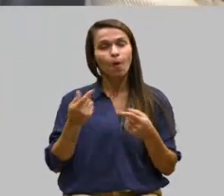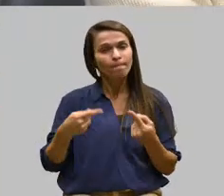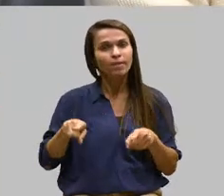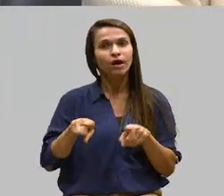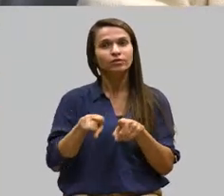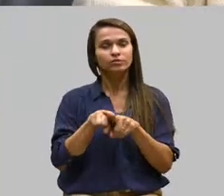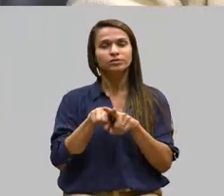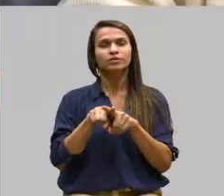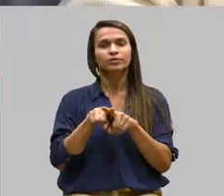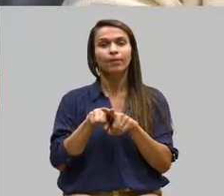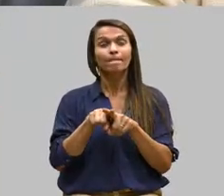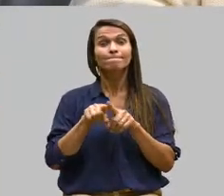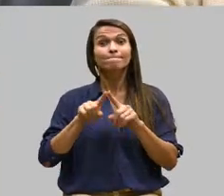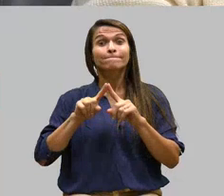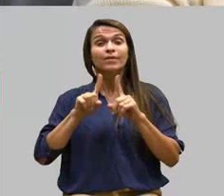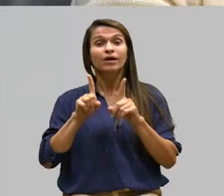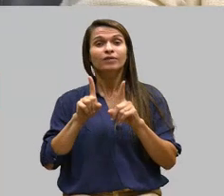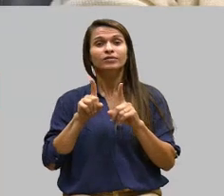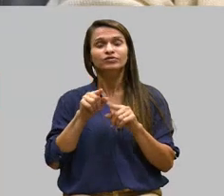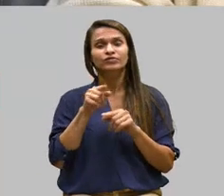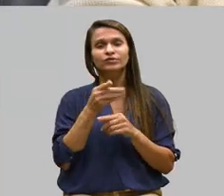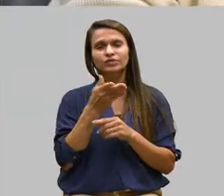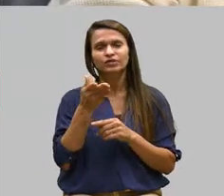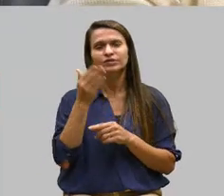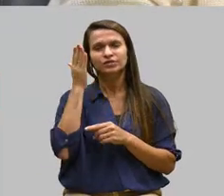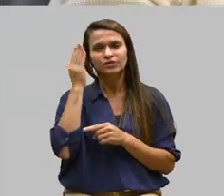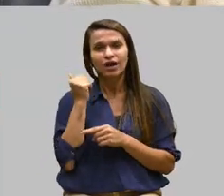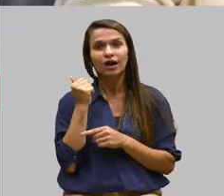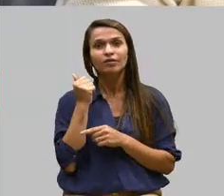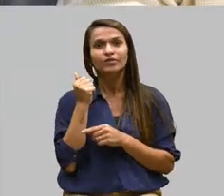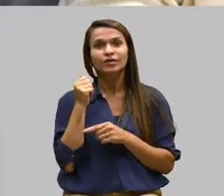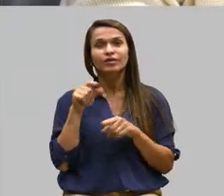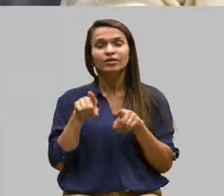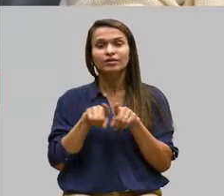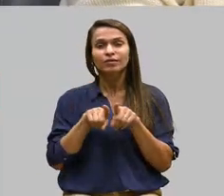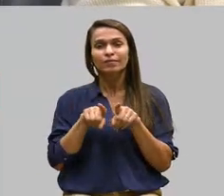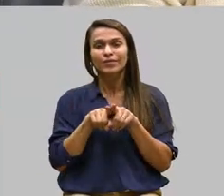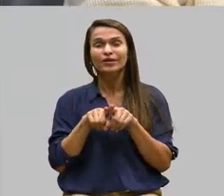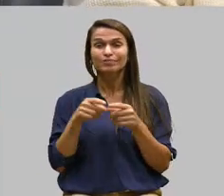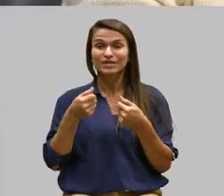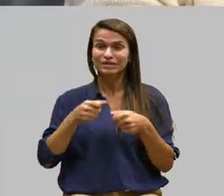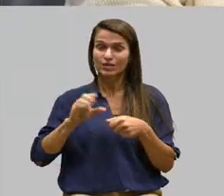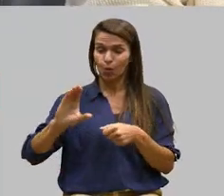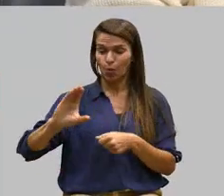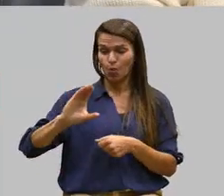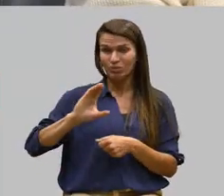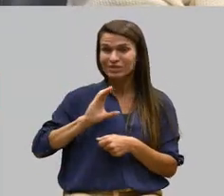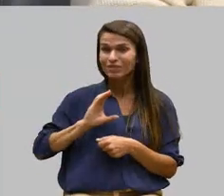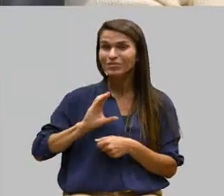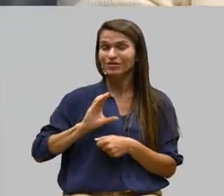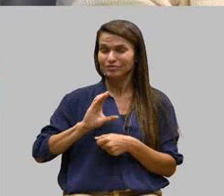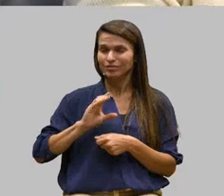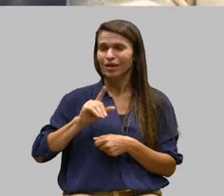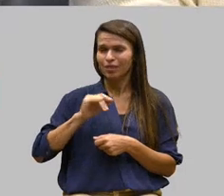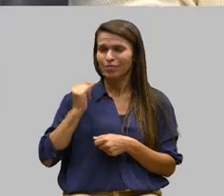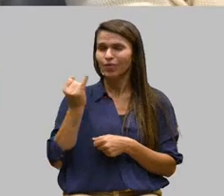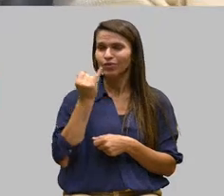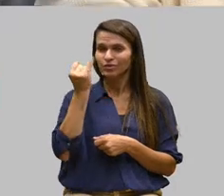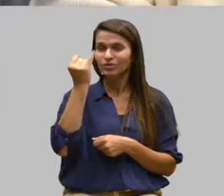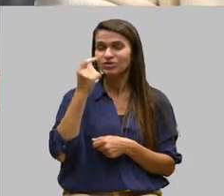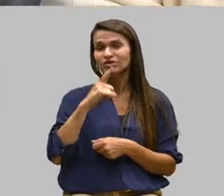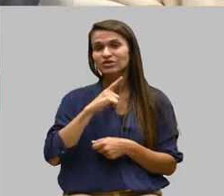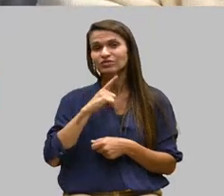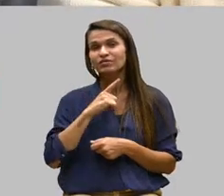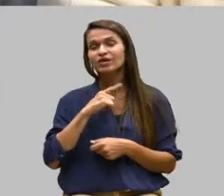parceira mas ela também vocês lá sabem disso é também Refém de orçamento e é muito importante que houvesse Talvez